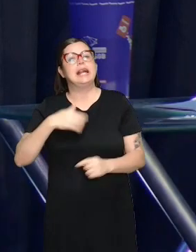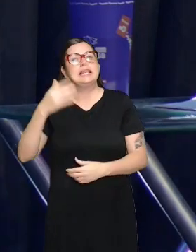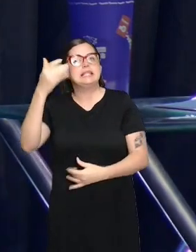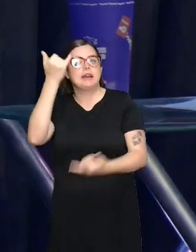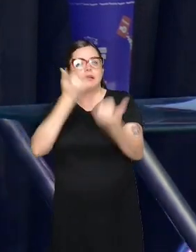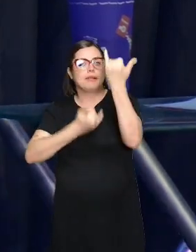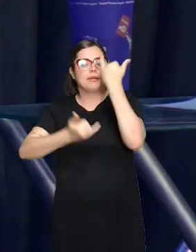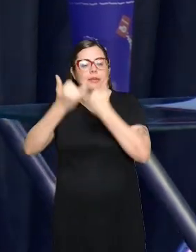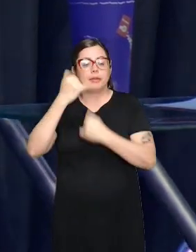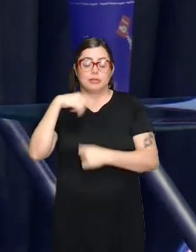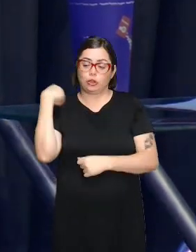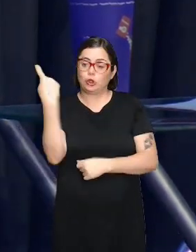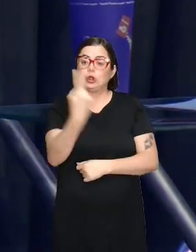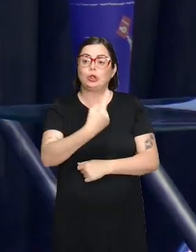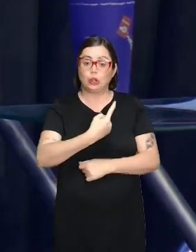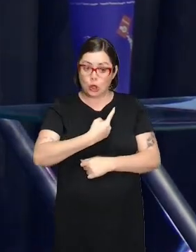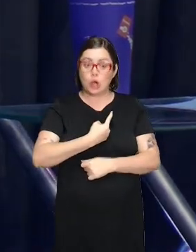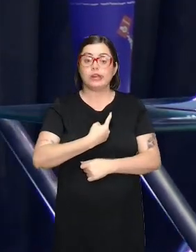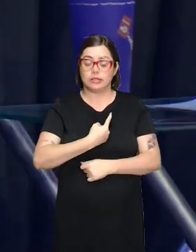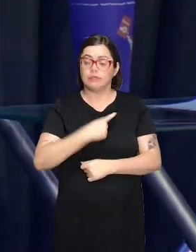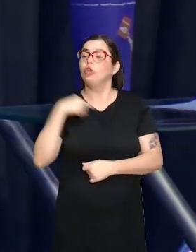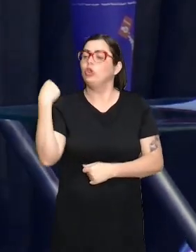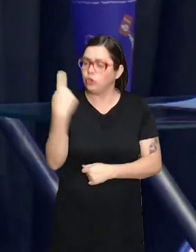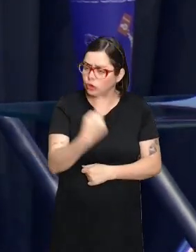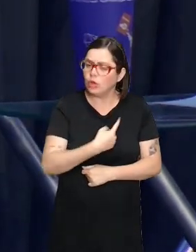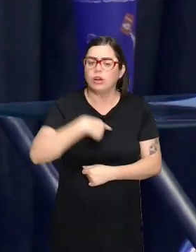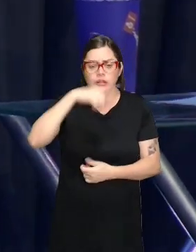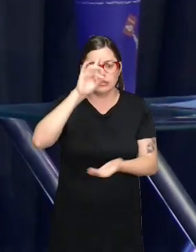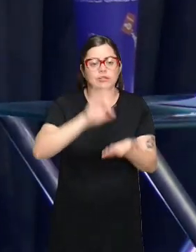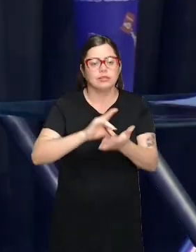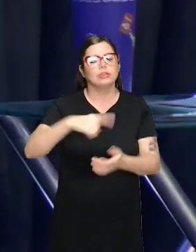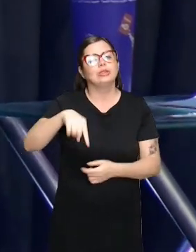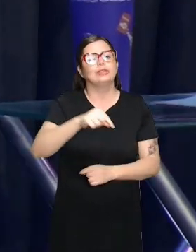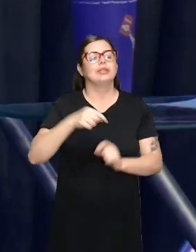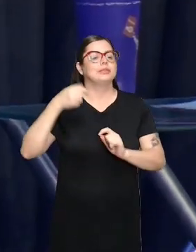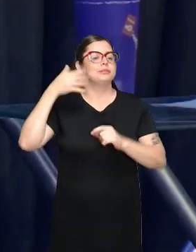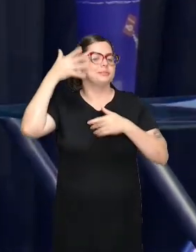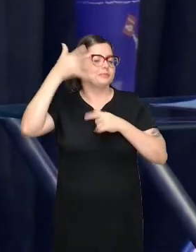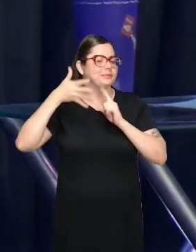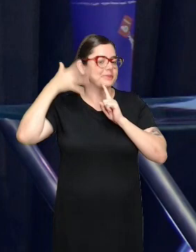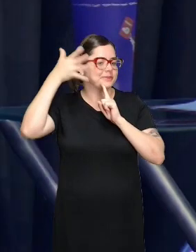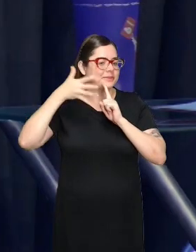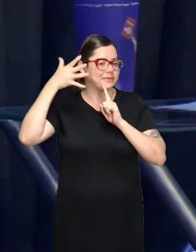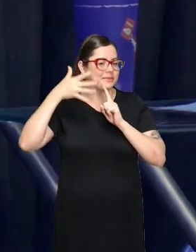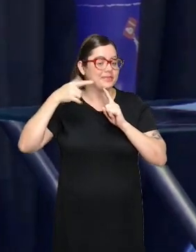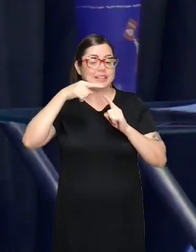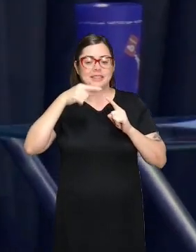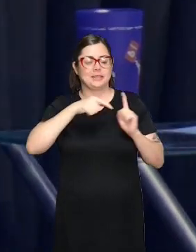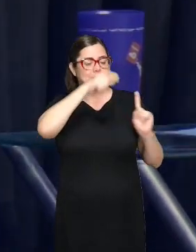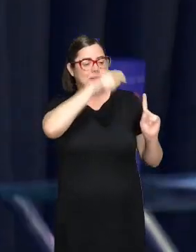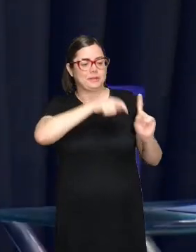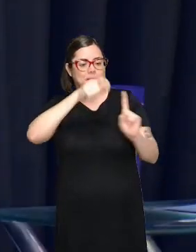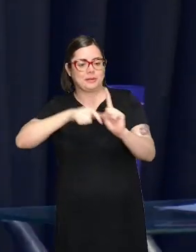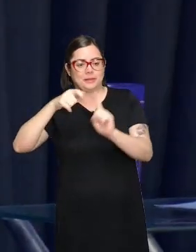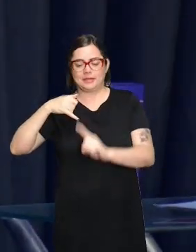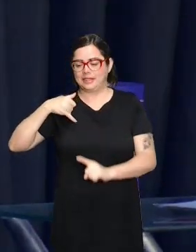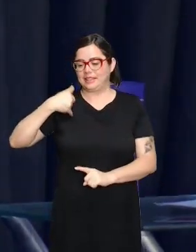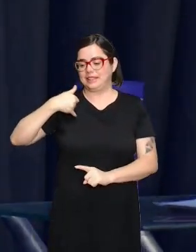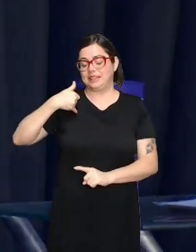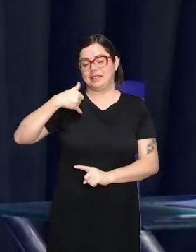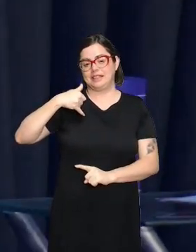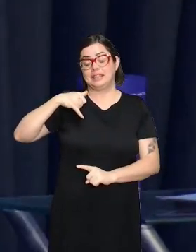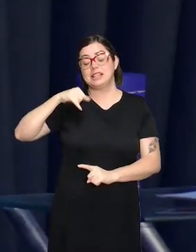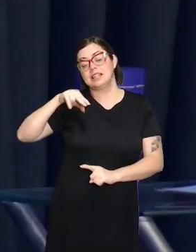digo nossa, é de todos nós mesmos, né? Acho que aqui nesse painel, eu sou o que mais representa a longevidade, né? Vocês todos jovens aqui, né?